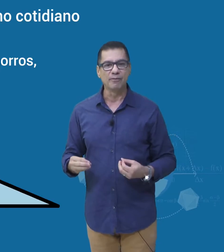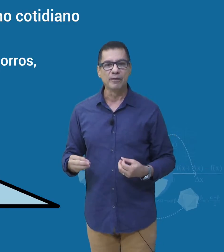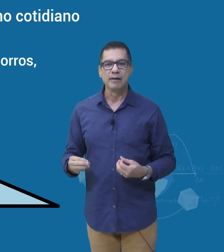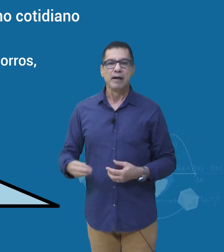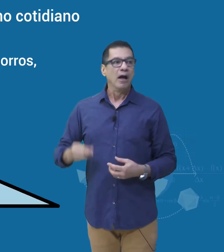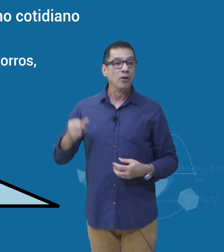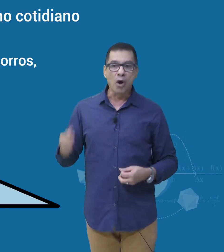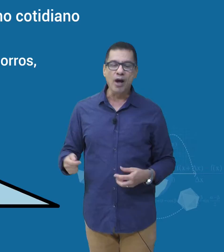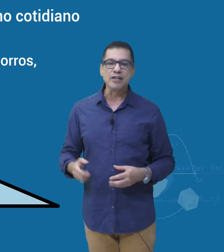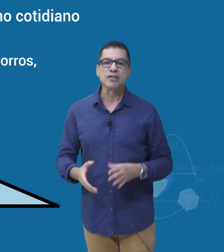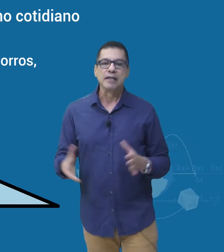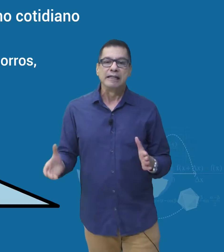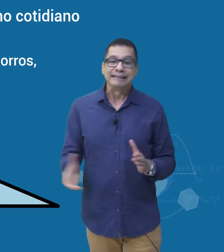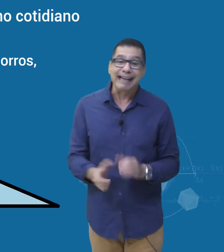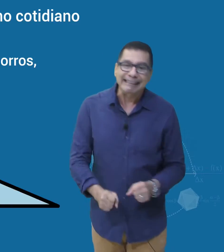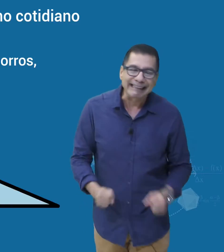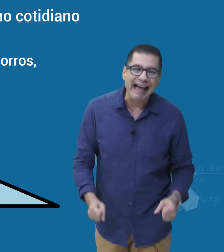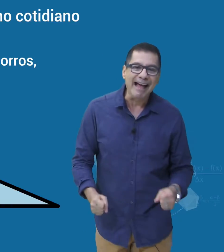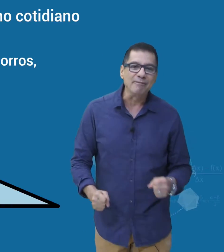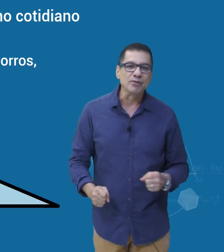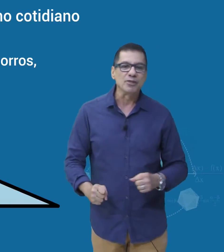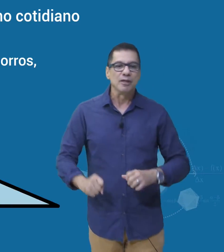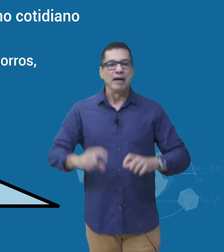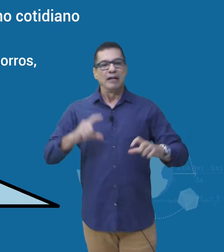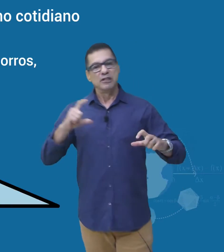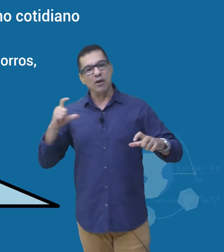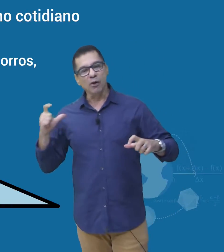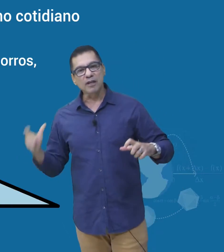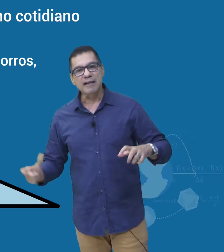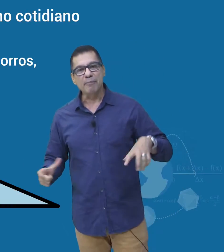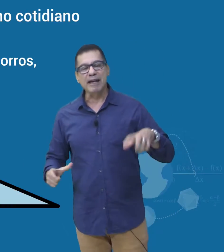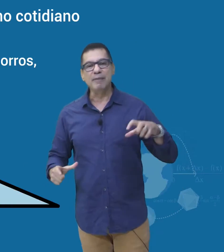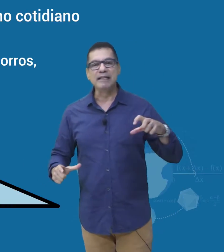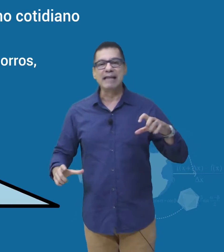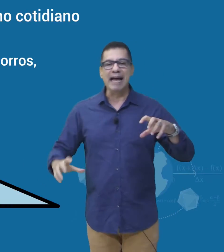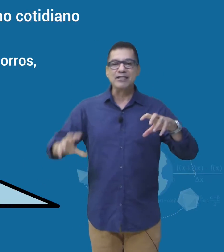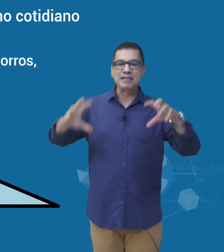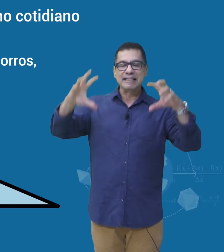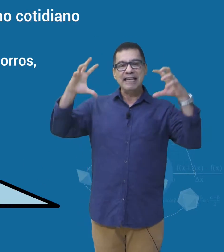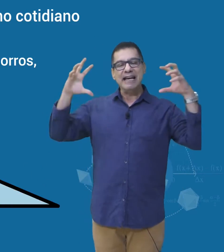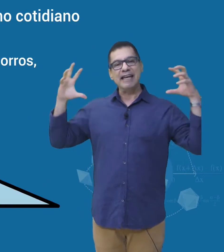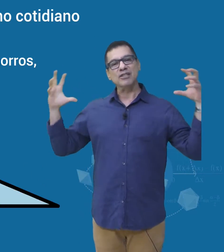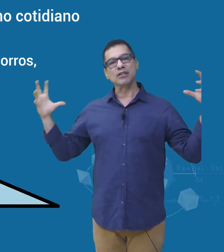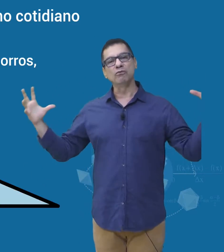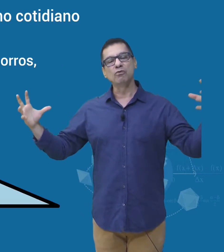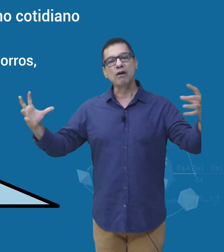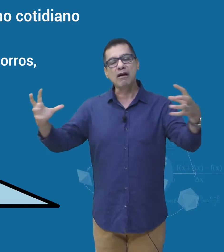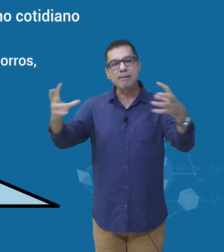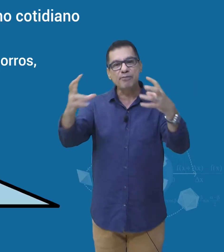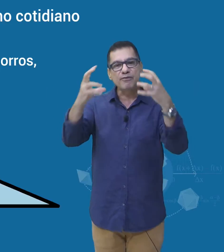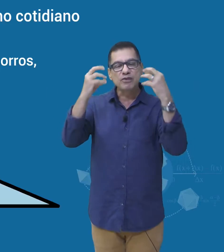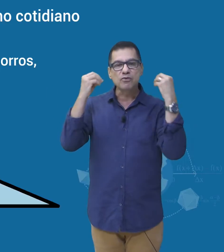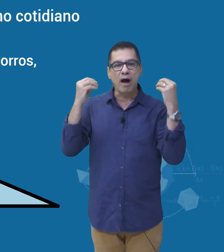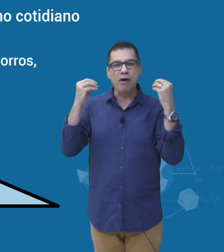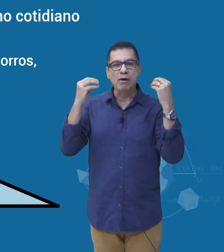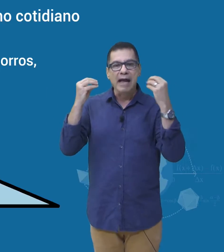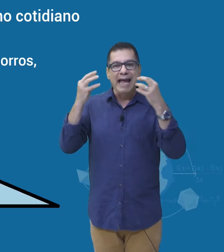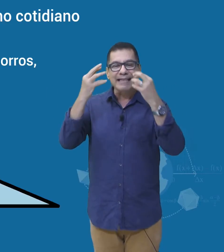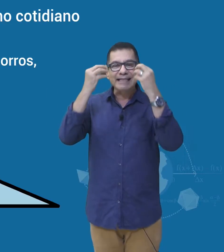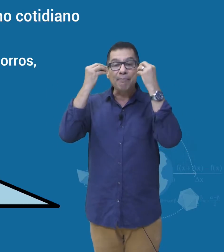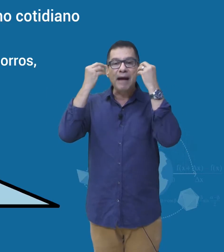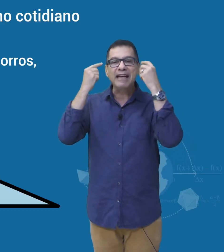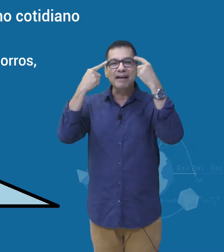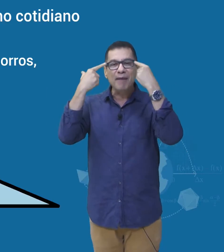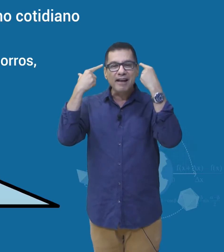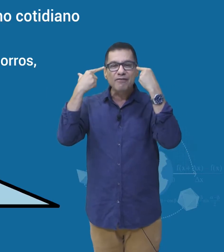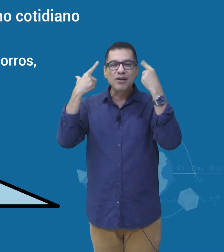possível nós tratarmos de outras aplicabilidades sem a questão do campo visual,